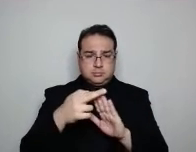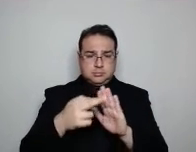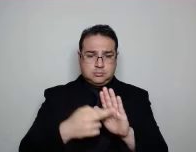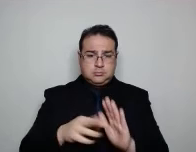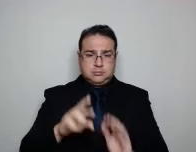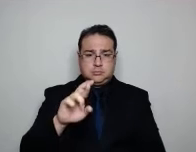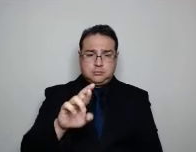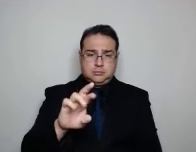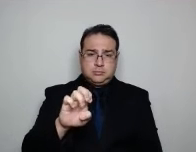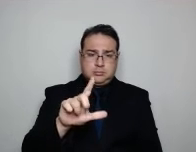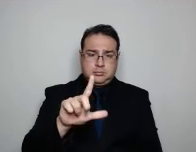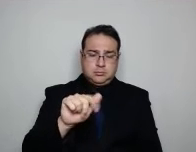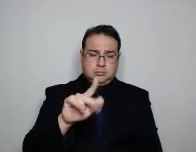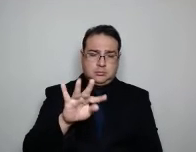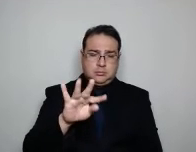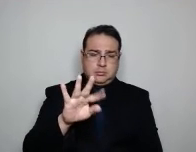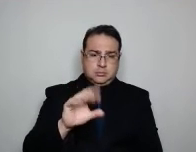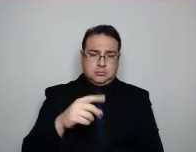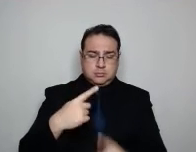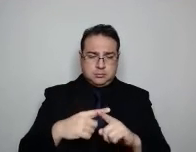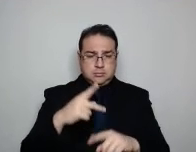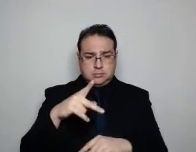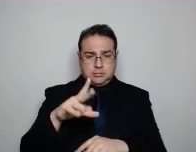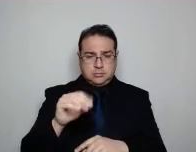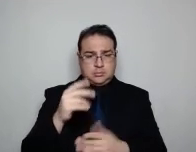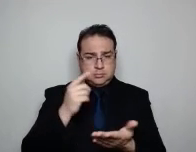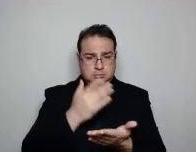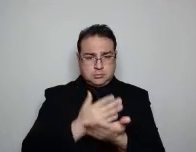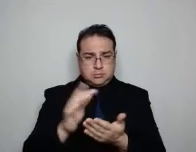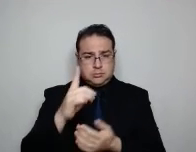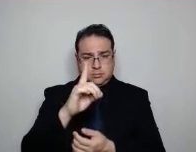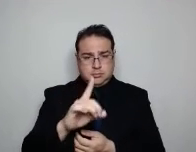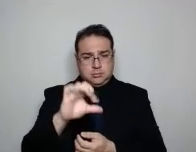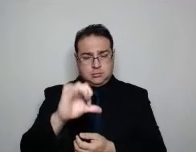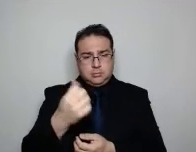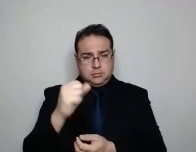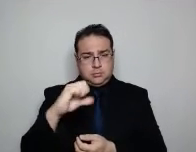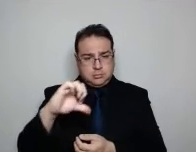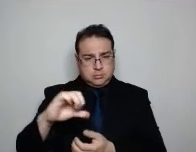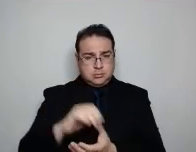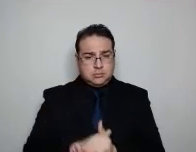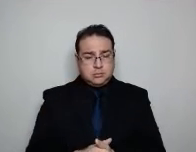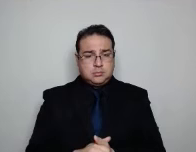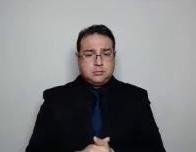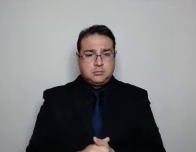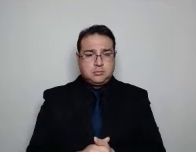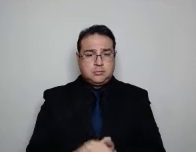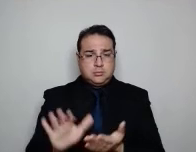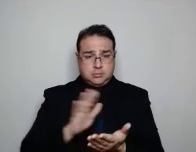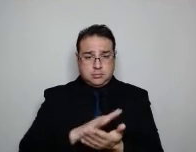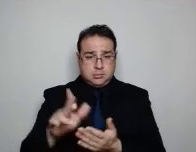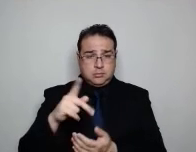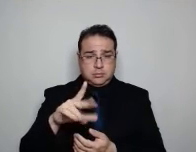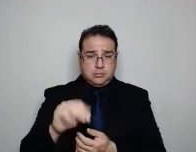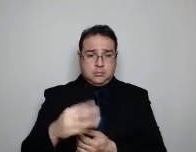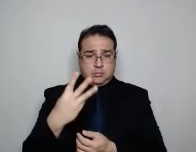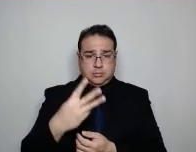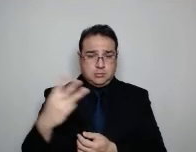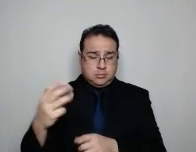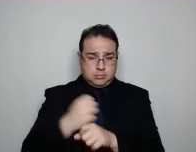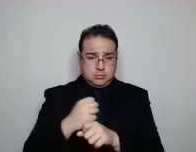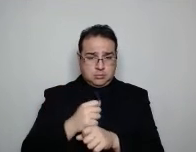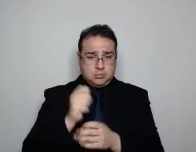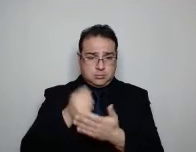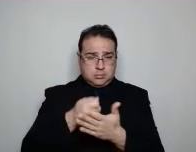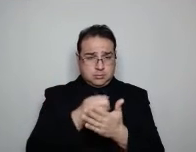plano há mais de 33 anos ininterruptamente, certo? E a lei dos planos de saúde, ela é de 98. E por